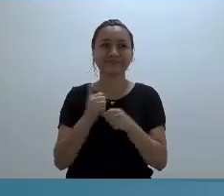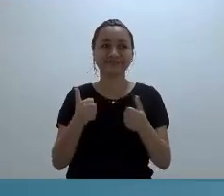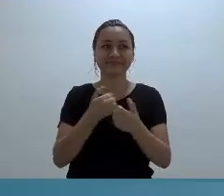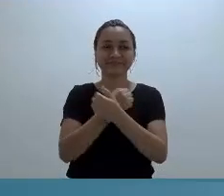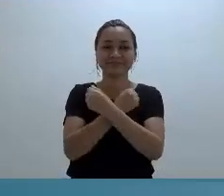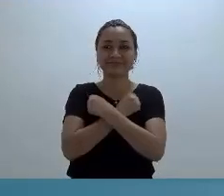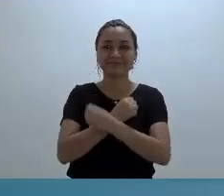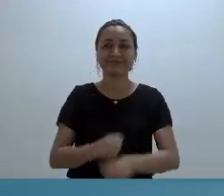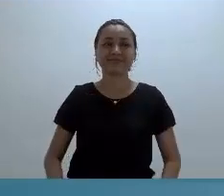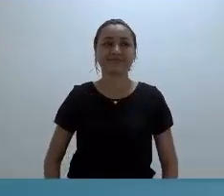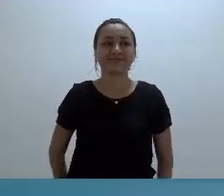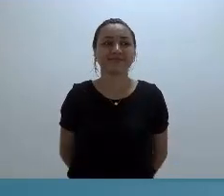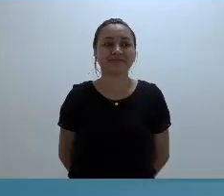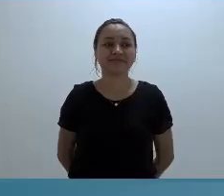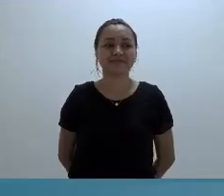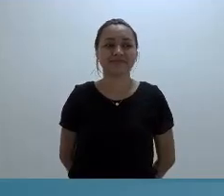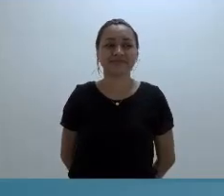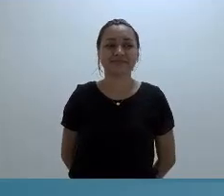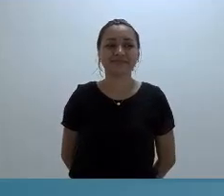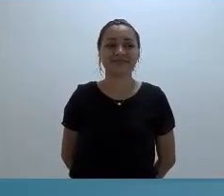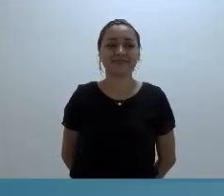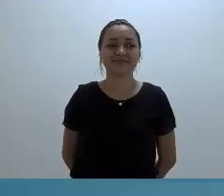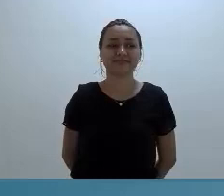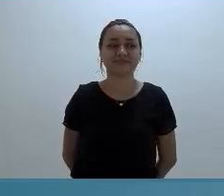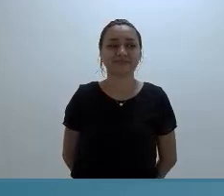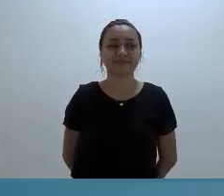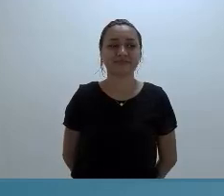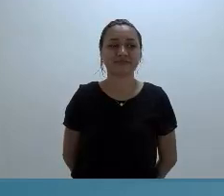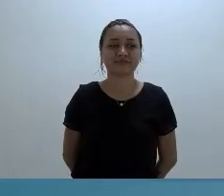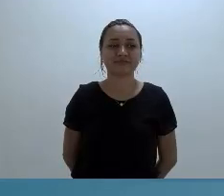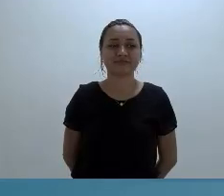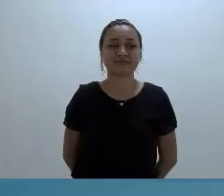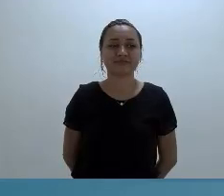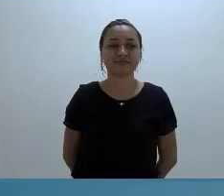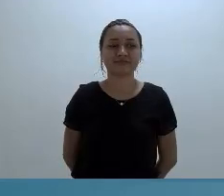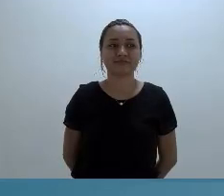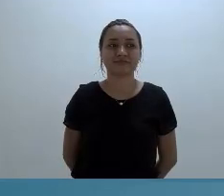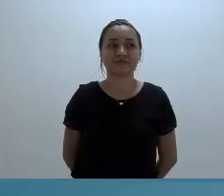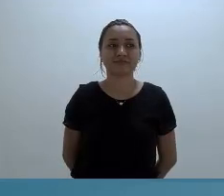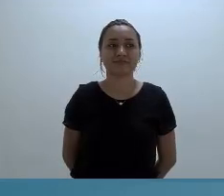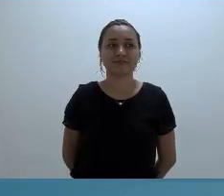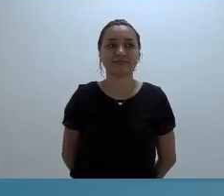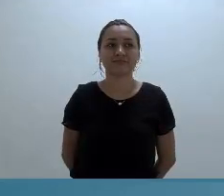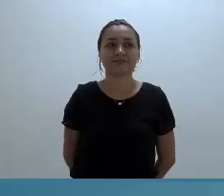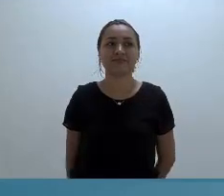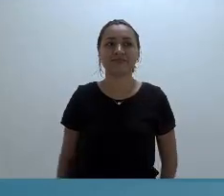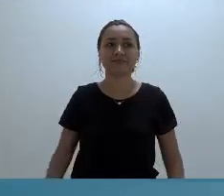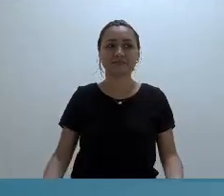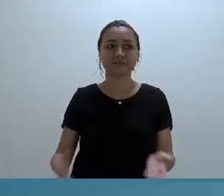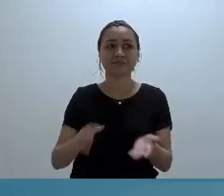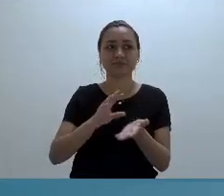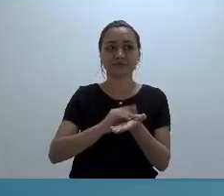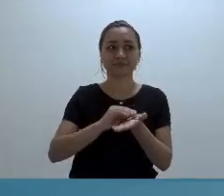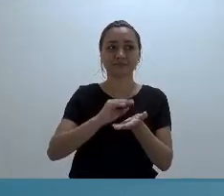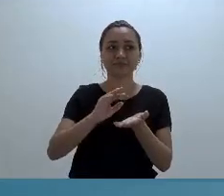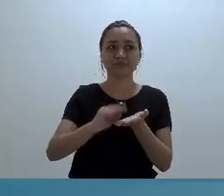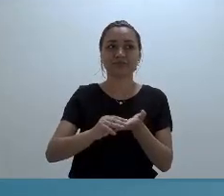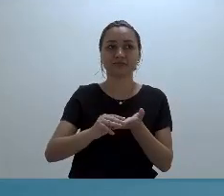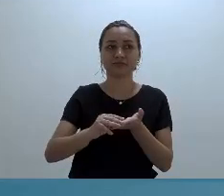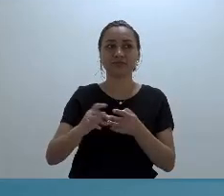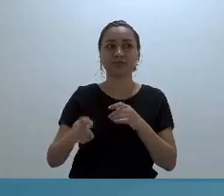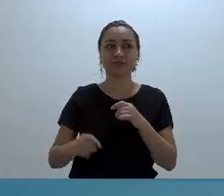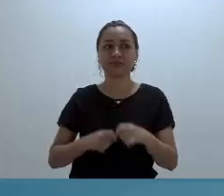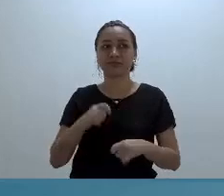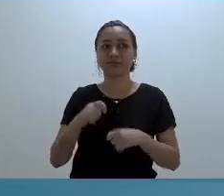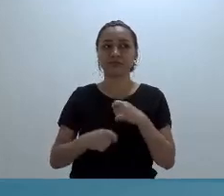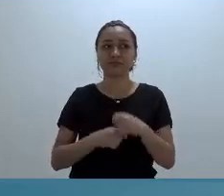consegui nossa pauta, nós temos o papai Constantino também, o edital de acesso do Zimbardo. Vamos até um pouco de com o Zimbardo. Eu posso